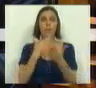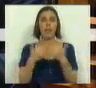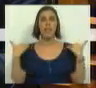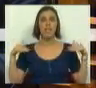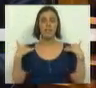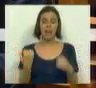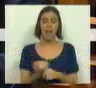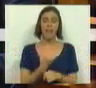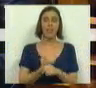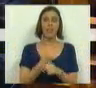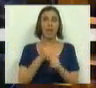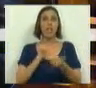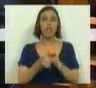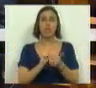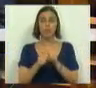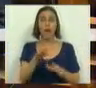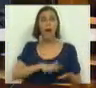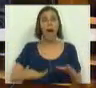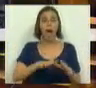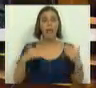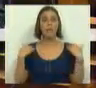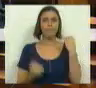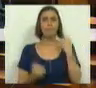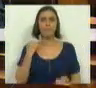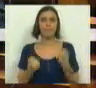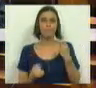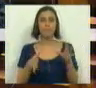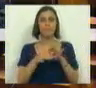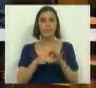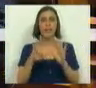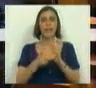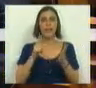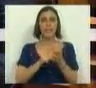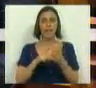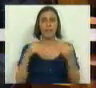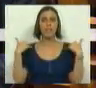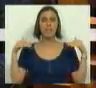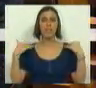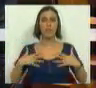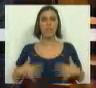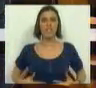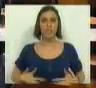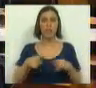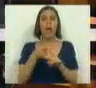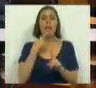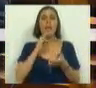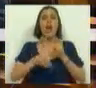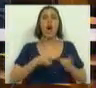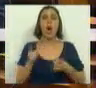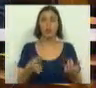exercício de atividades desportivas na área do fitness, designado de técnico de exercício físico. O que é que isto quer